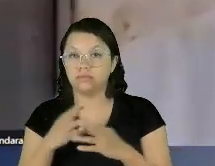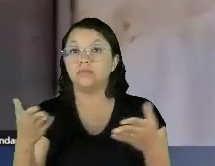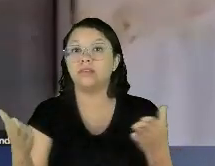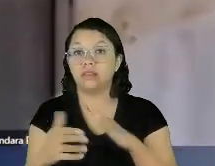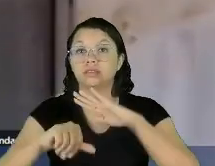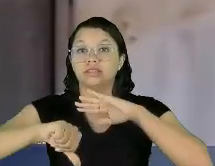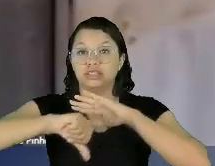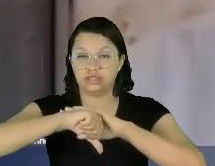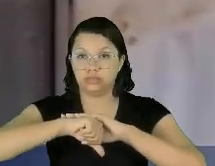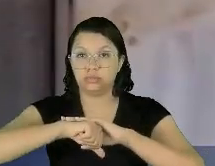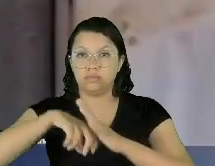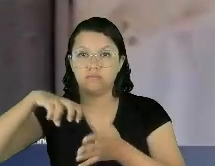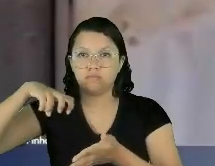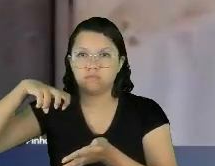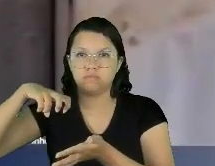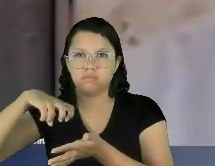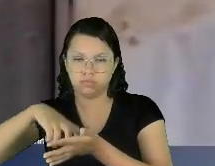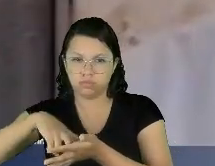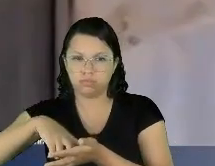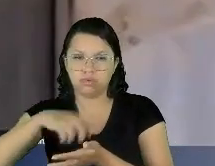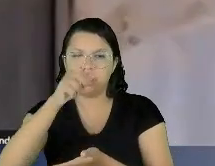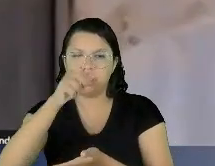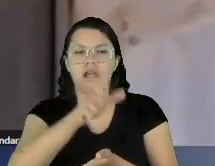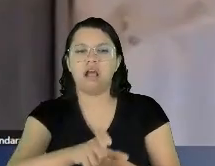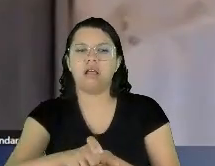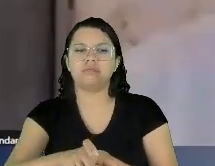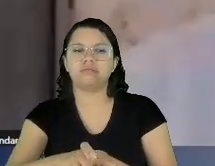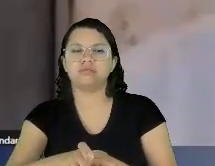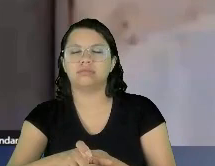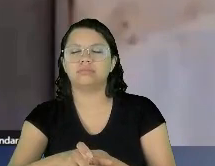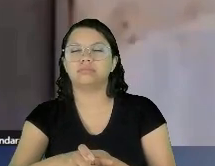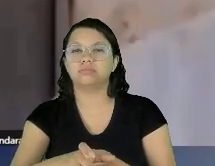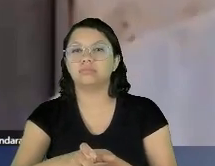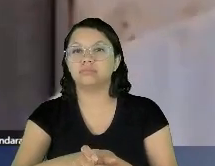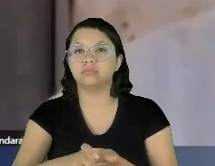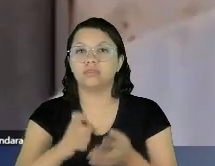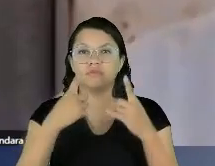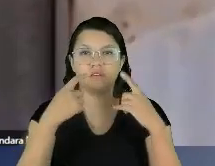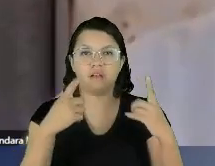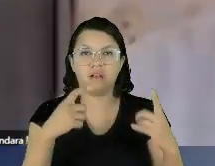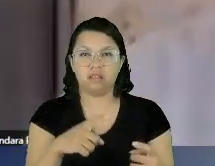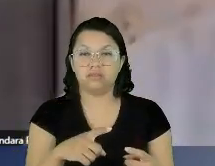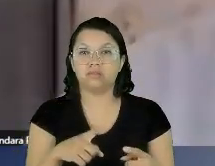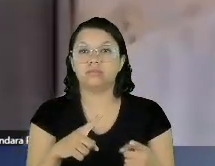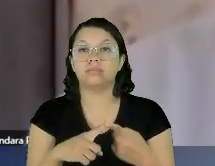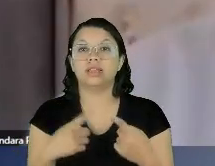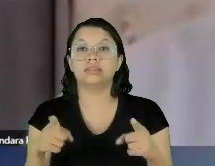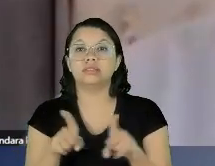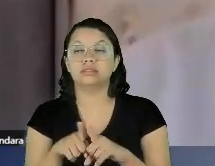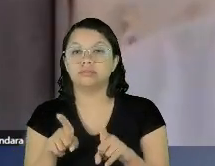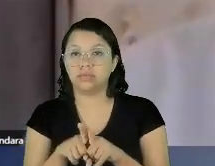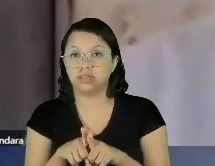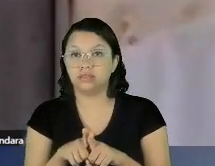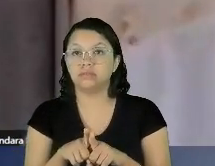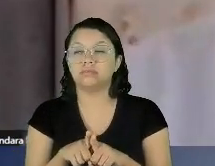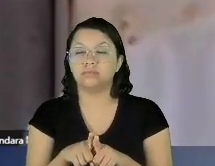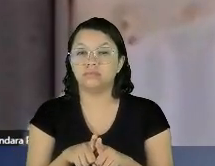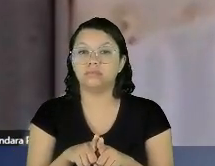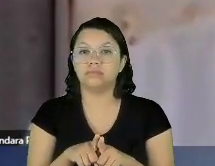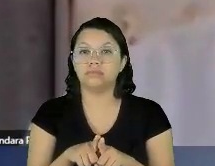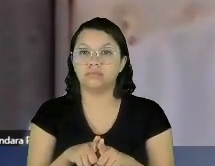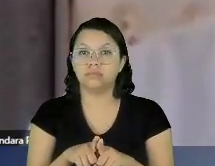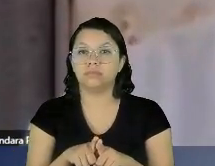nos casos desse crime, né, ao mesmo tempo que pune criminosos ideais, não deixa de punir os criminosos